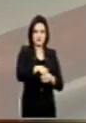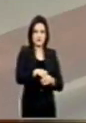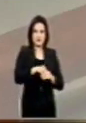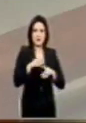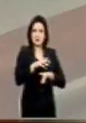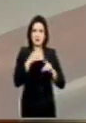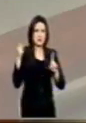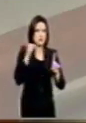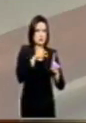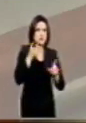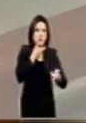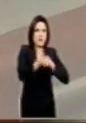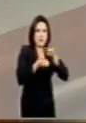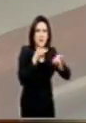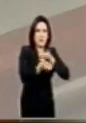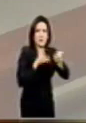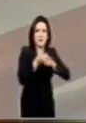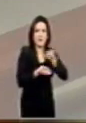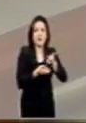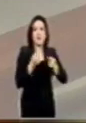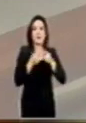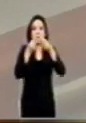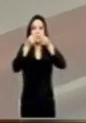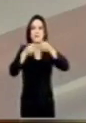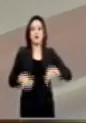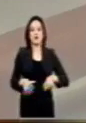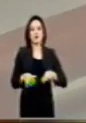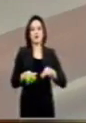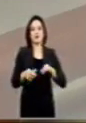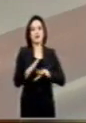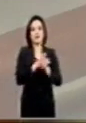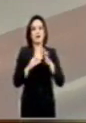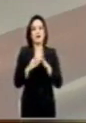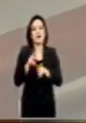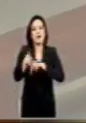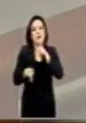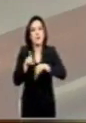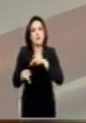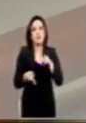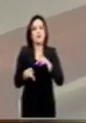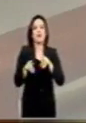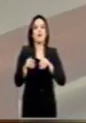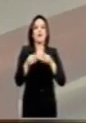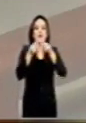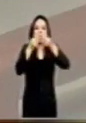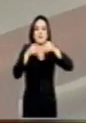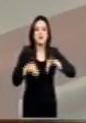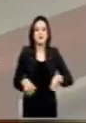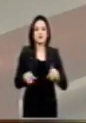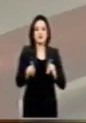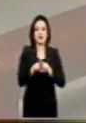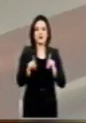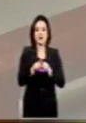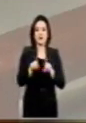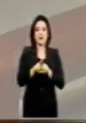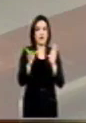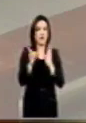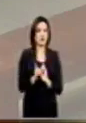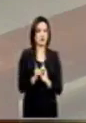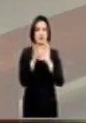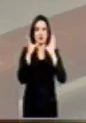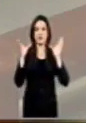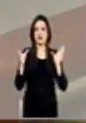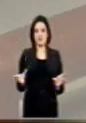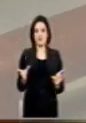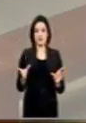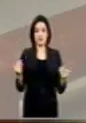instituições, prejudicam a ordem pública e podem chegar ao ponto de prejudicar e colocar em xeque a própria democracia.